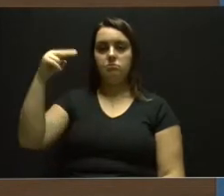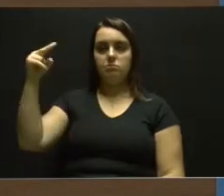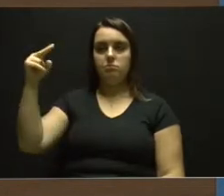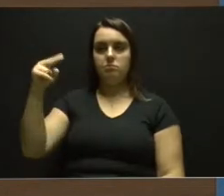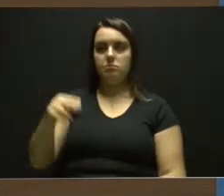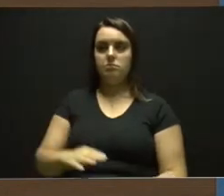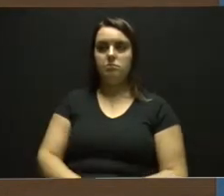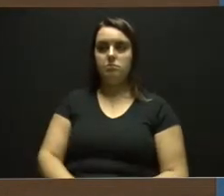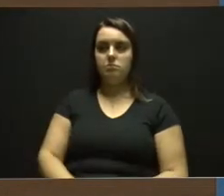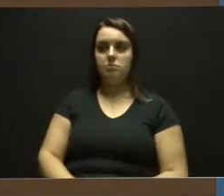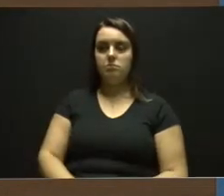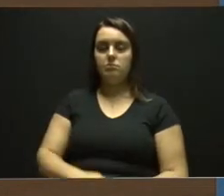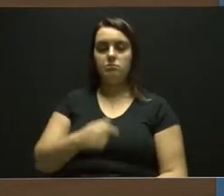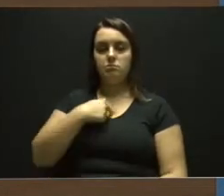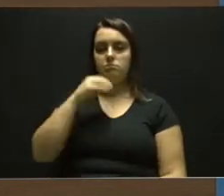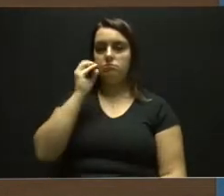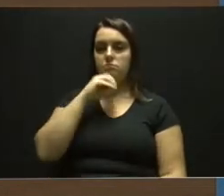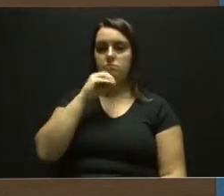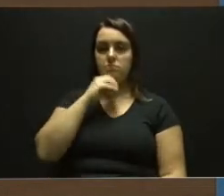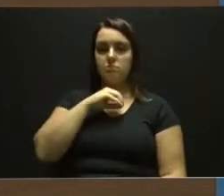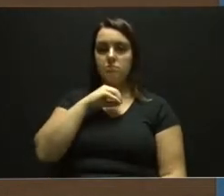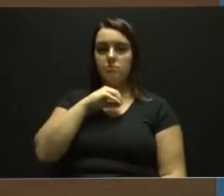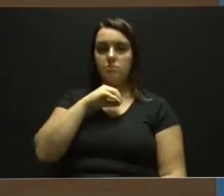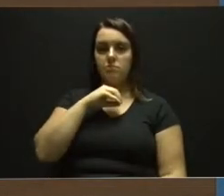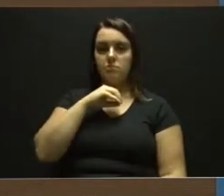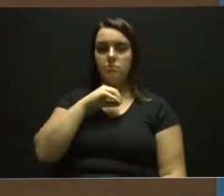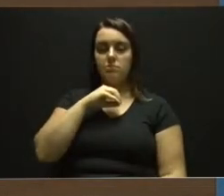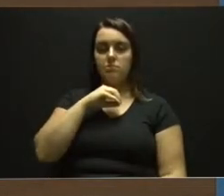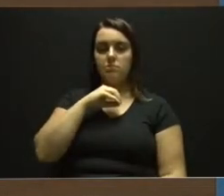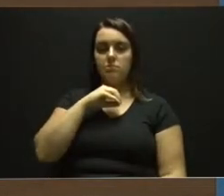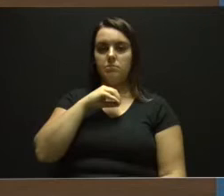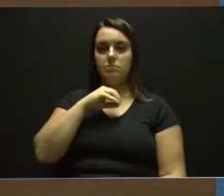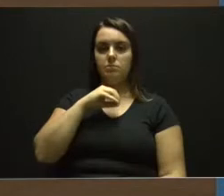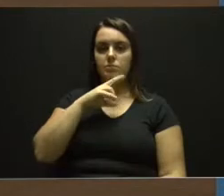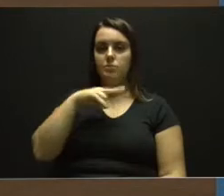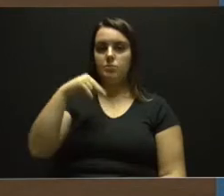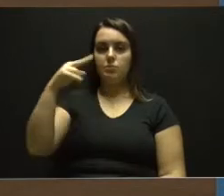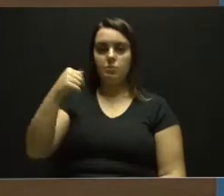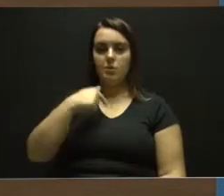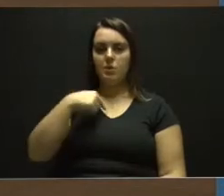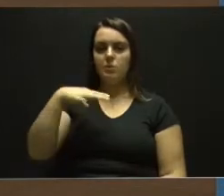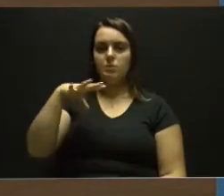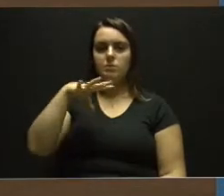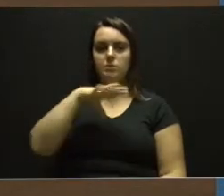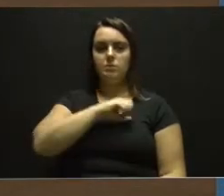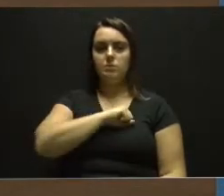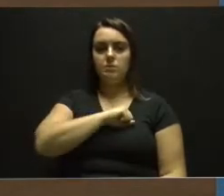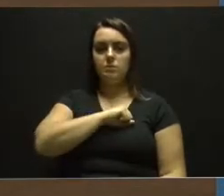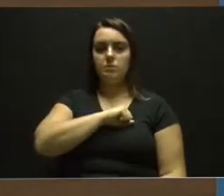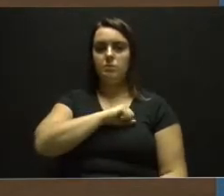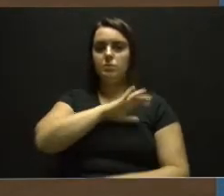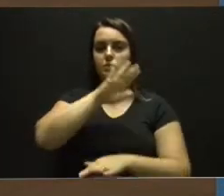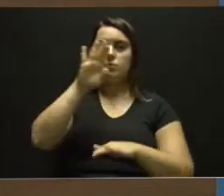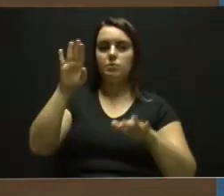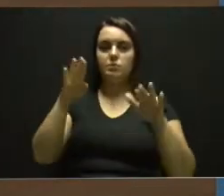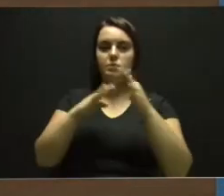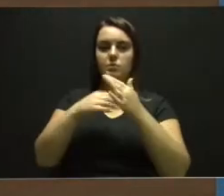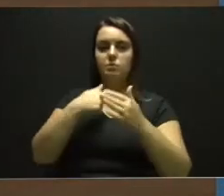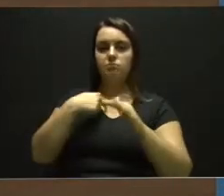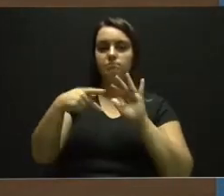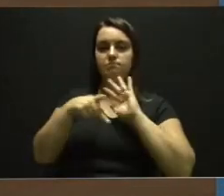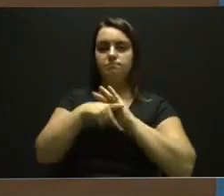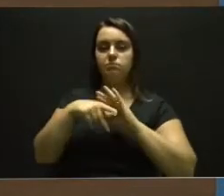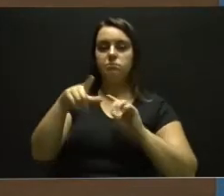proteger o trabalho em luta eu amo minha cidade tudo que eu tenho a minha